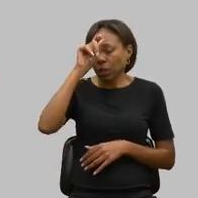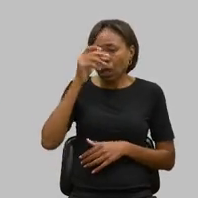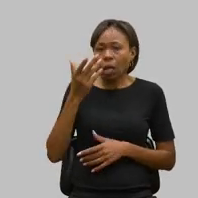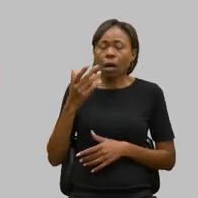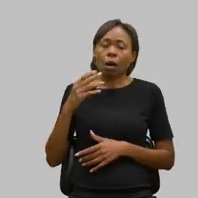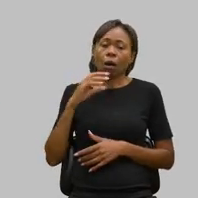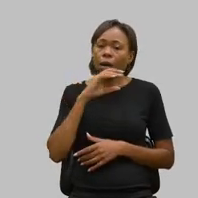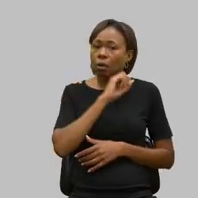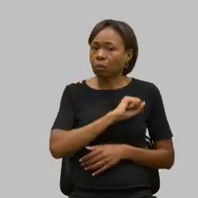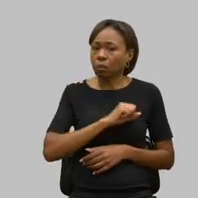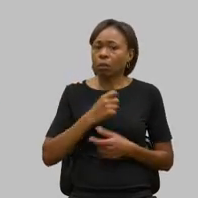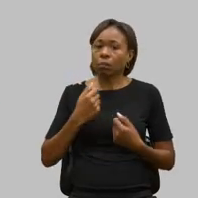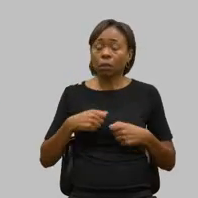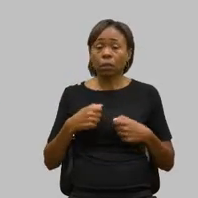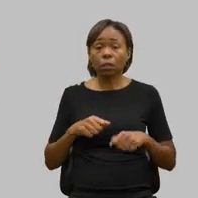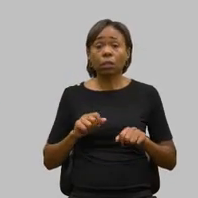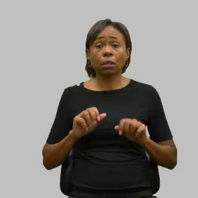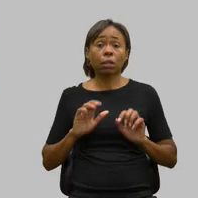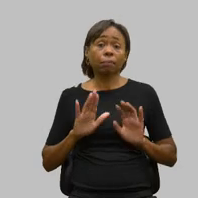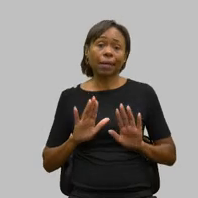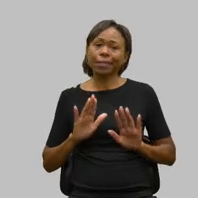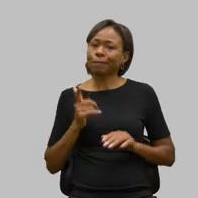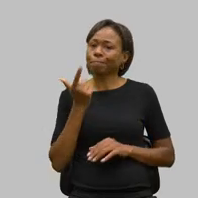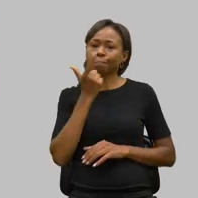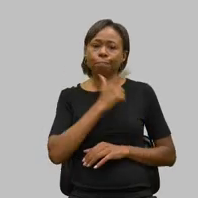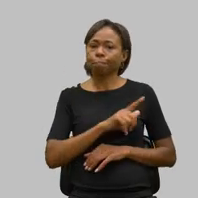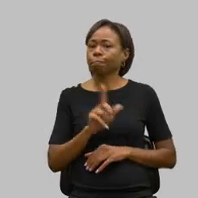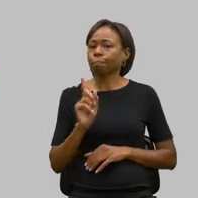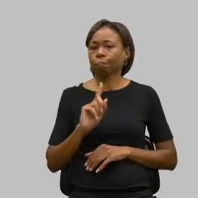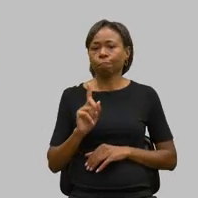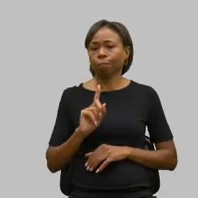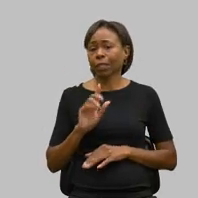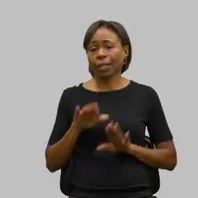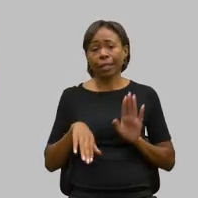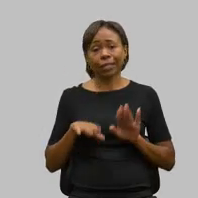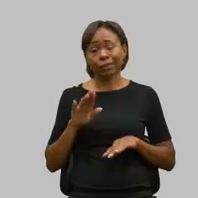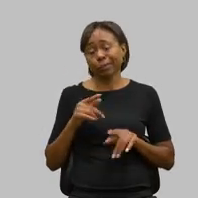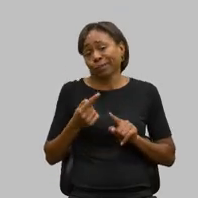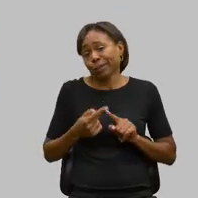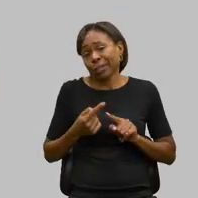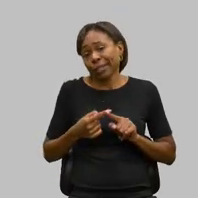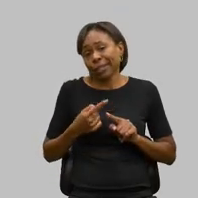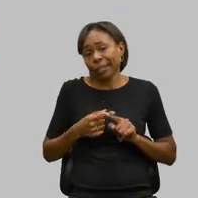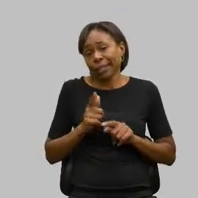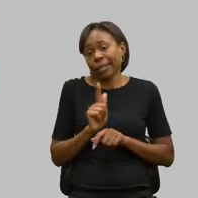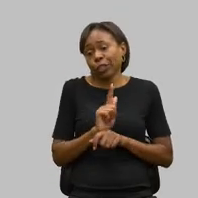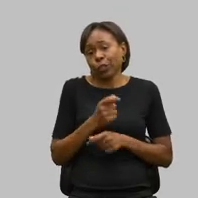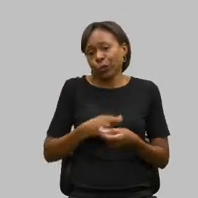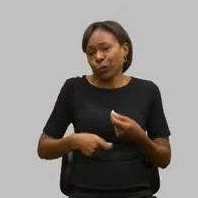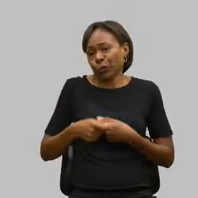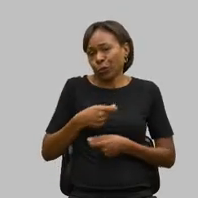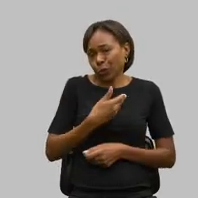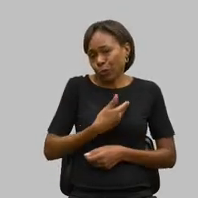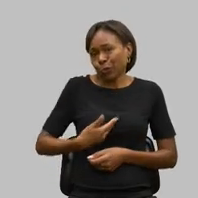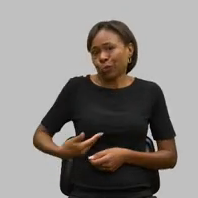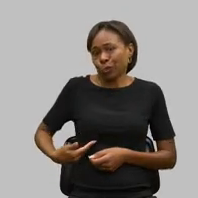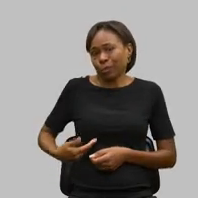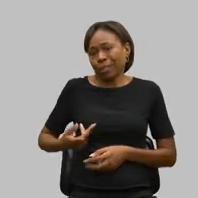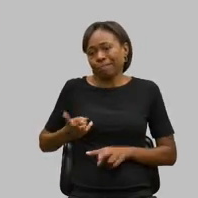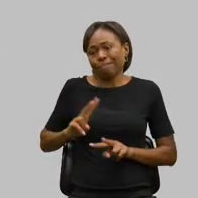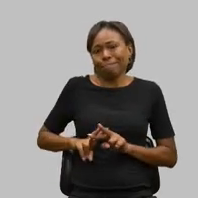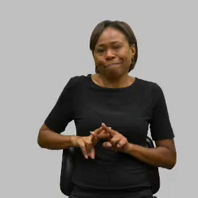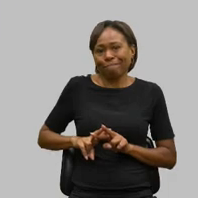e a gente sabe que nem sempre conseguimos, porque a gestão pública ainda tem um tanto de engessamento.